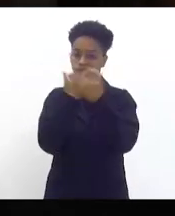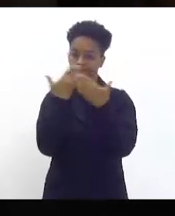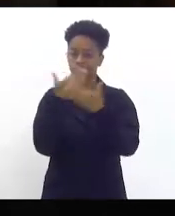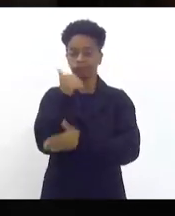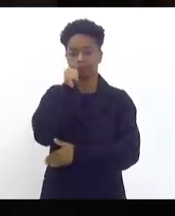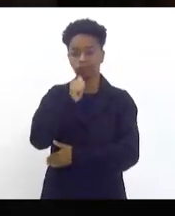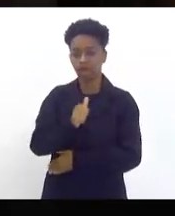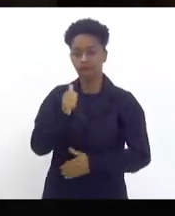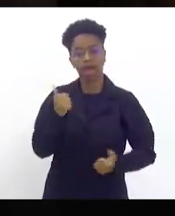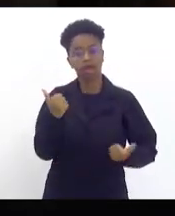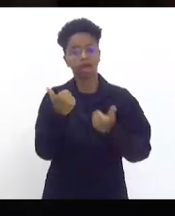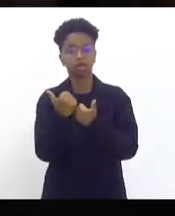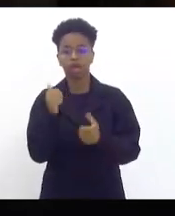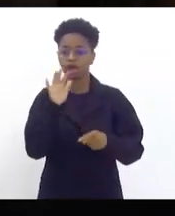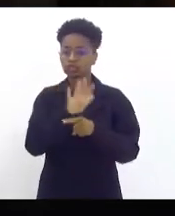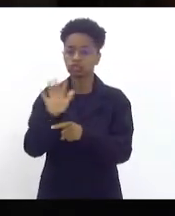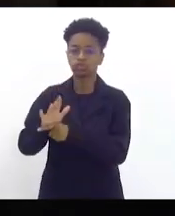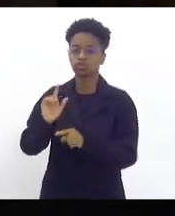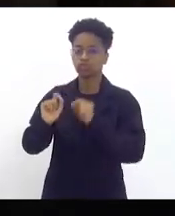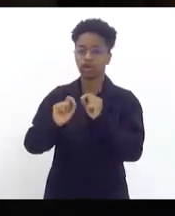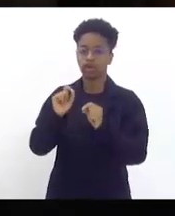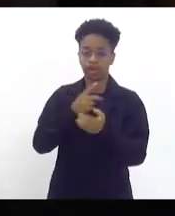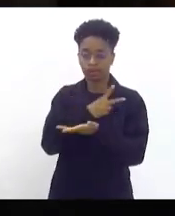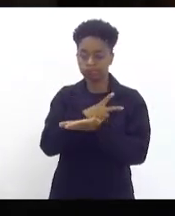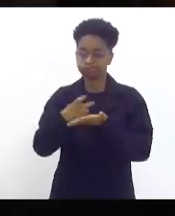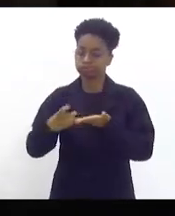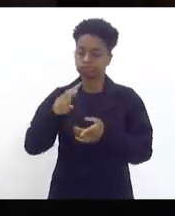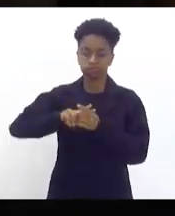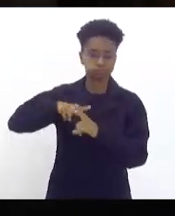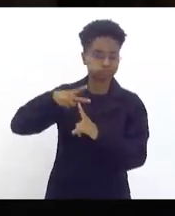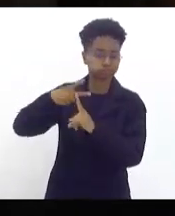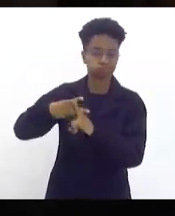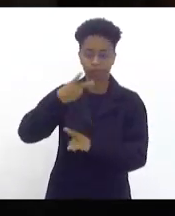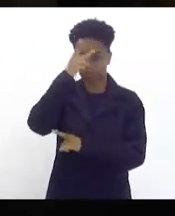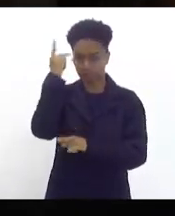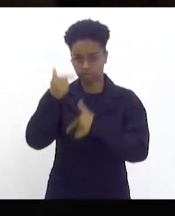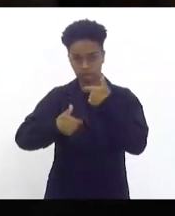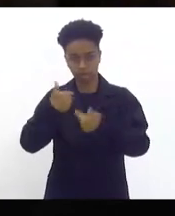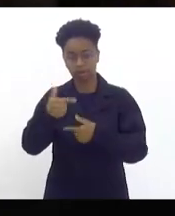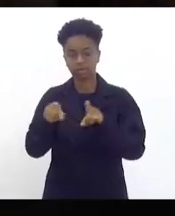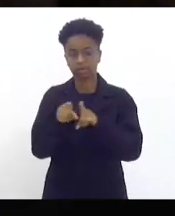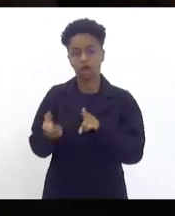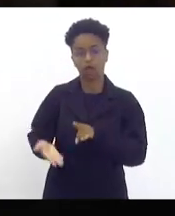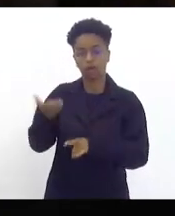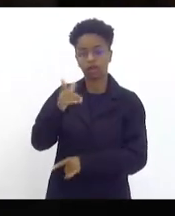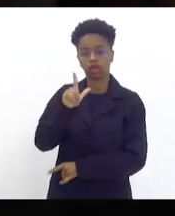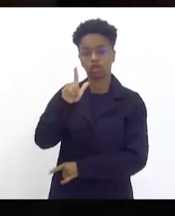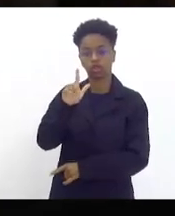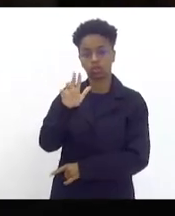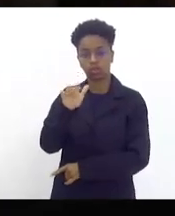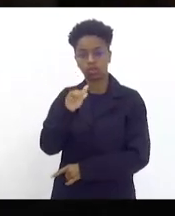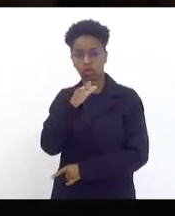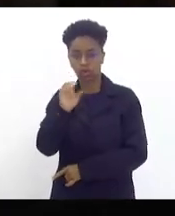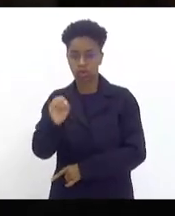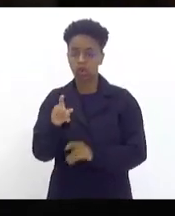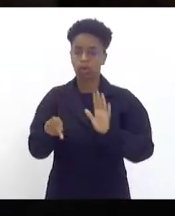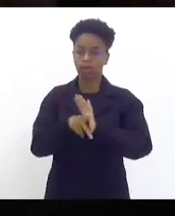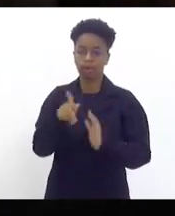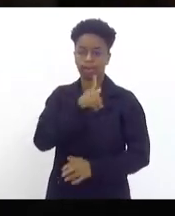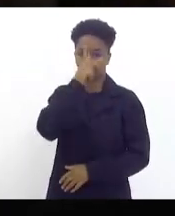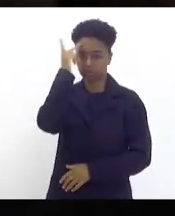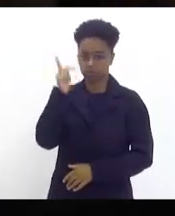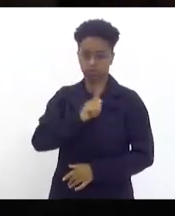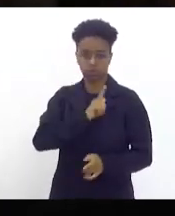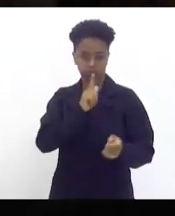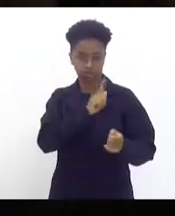auxilia A Hiper exploração da classe trabalhadora aumentando a taxa de lucratividade do gestores do